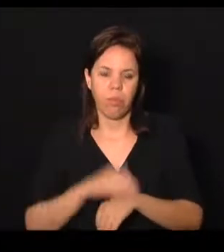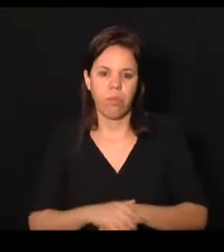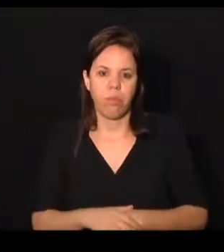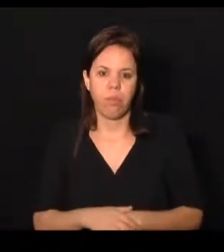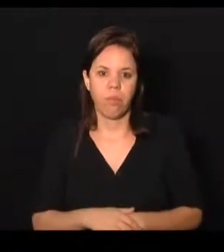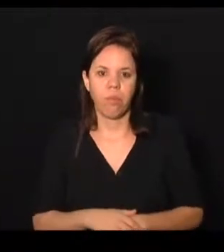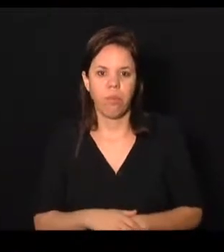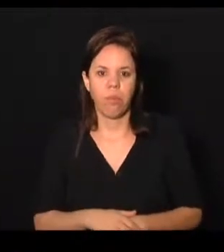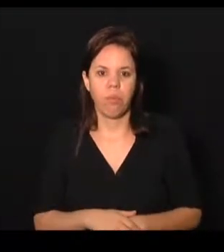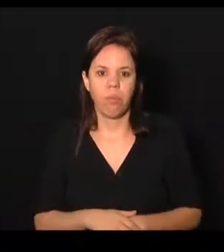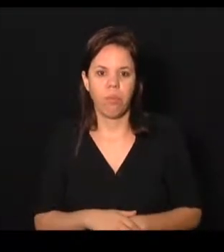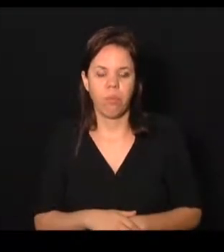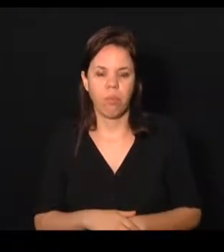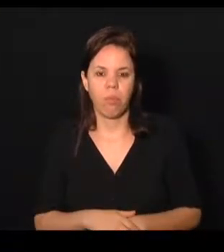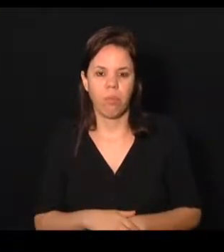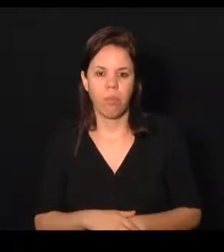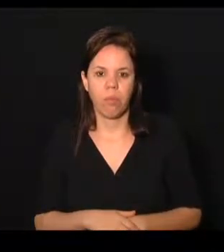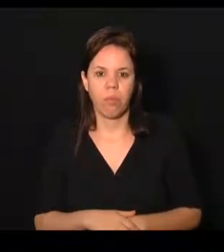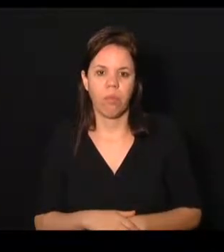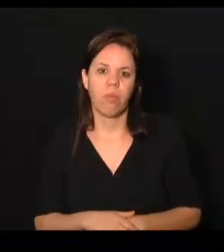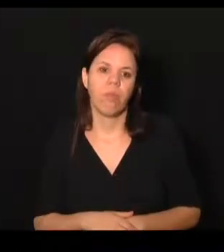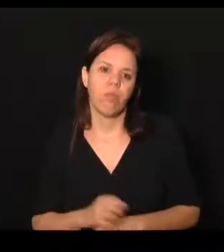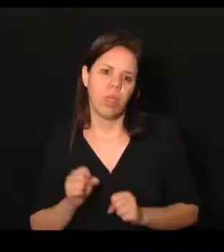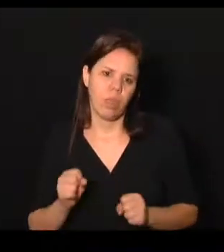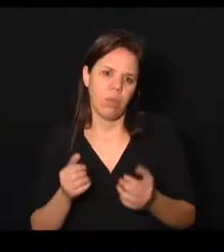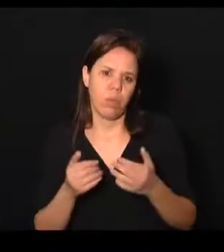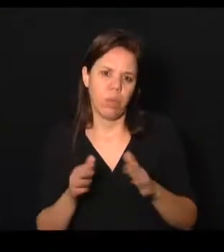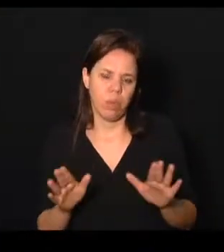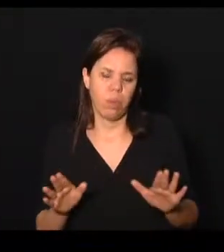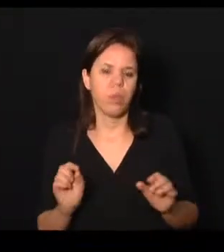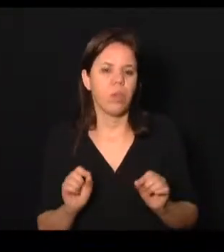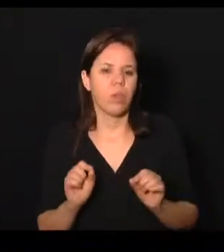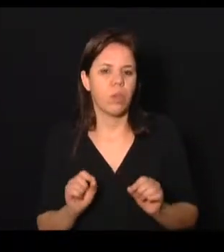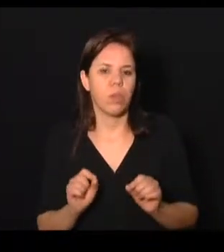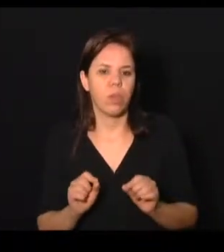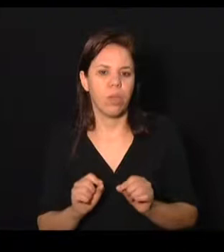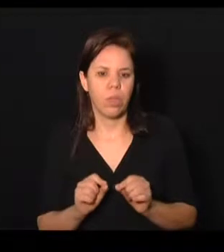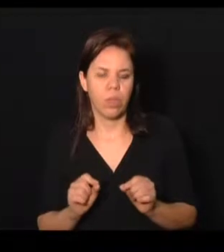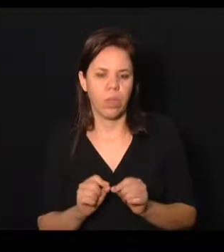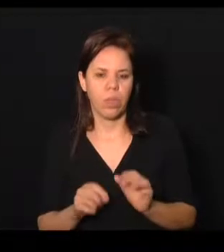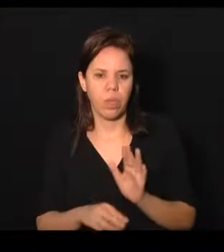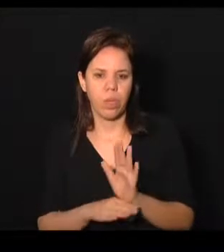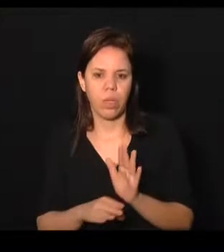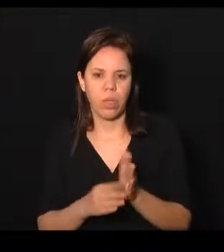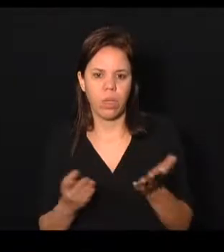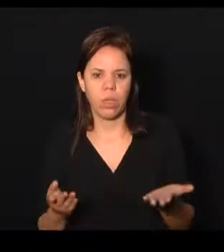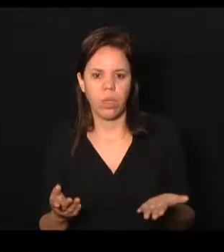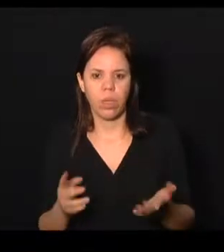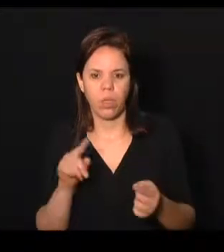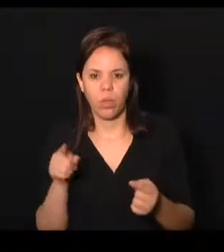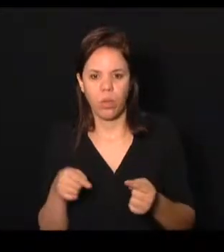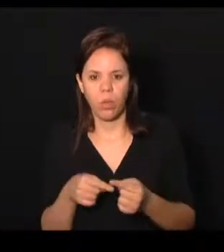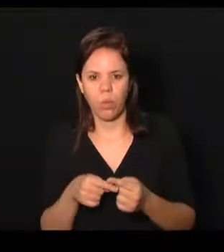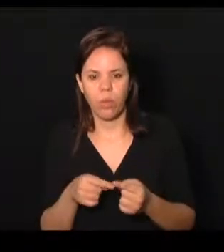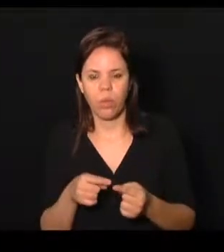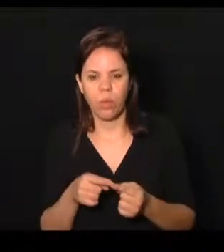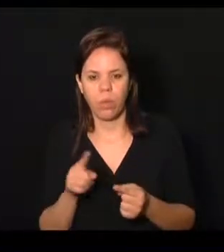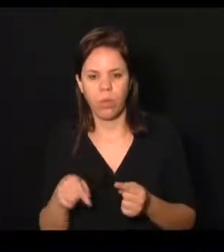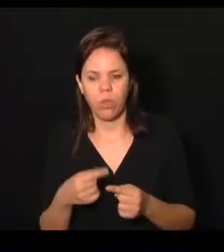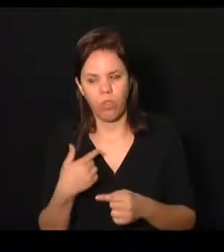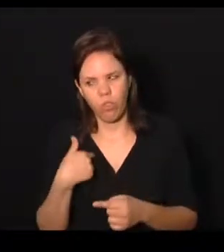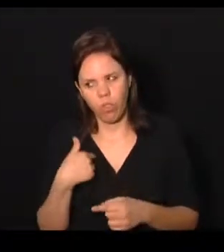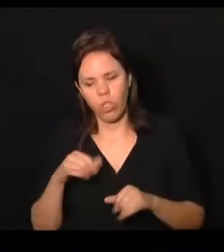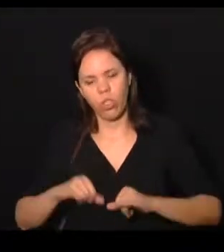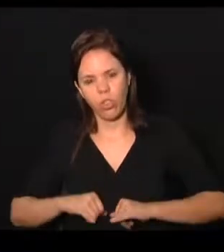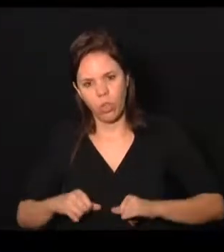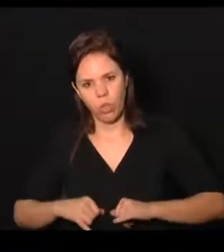Então, nesse caso, acho que pode abrir uma exceção, porque uma exceção de que a senhora fala, o objetivo é uma defasagem, nós já sofremos